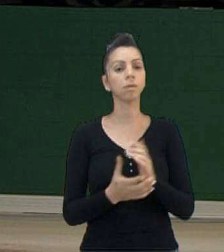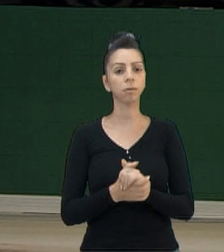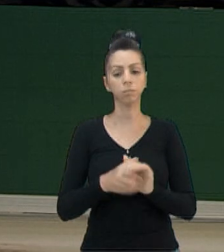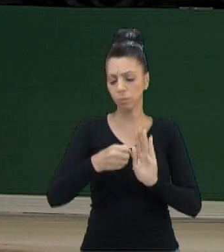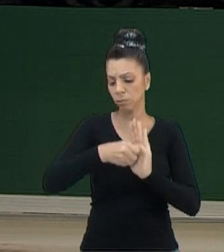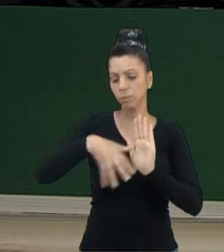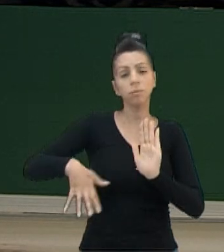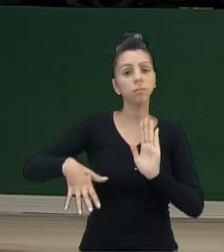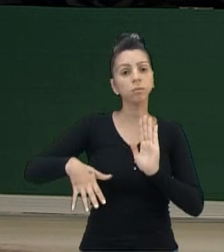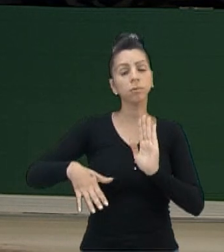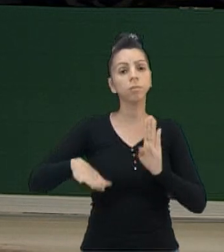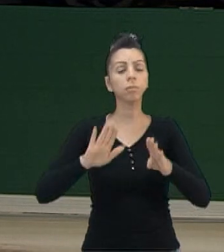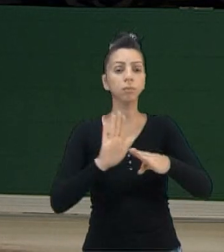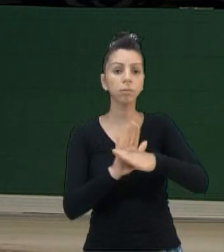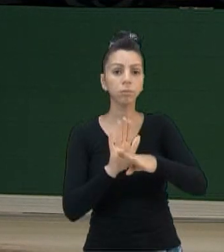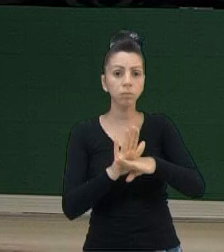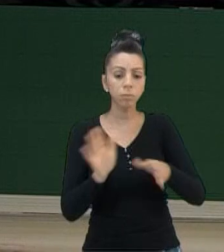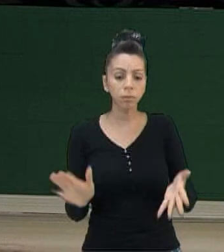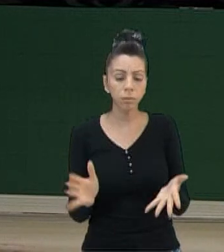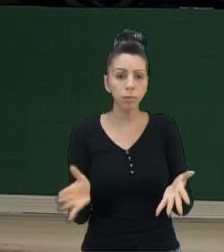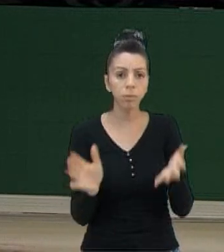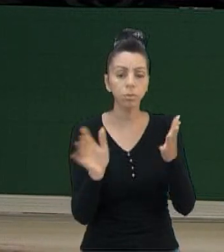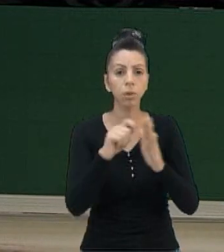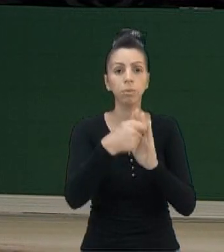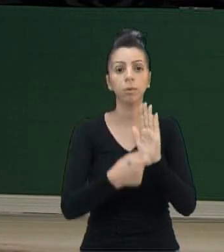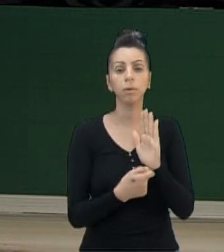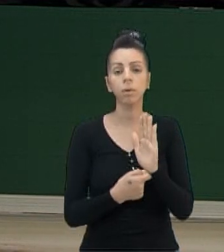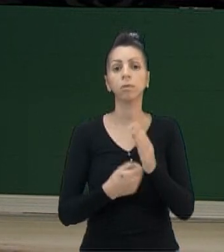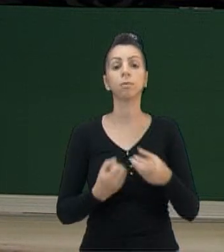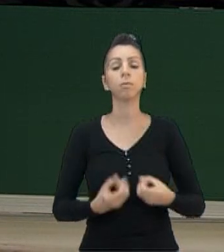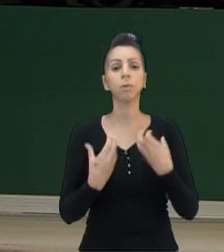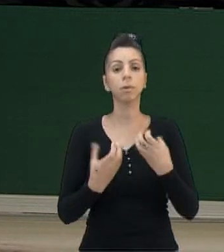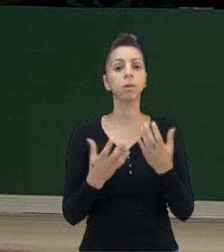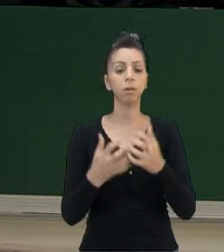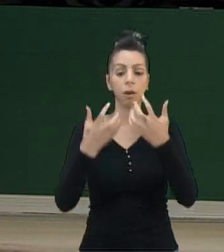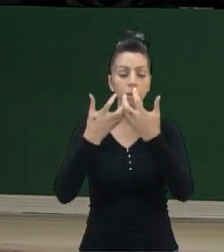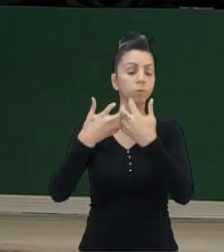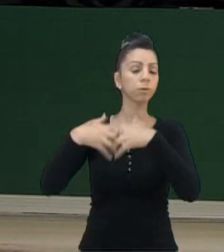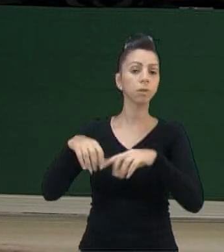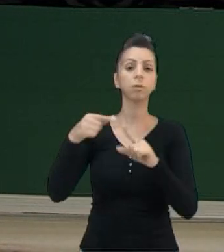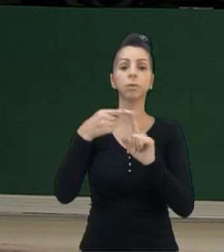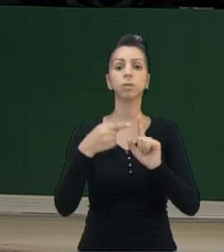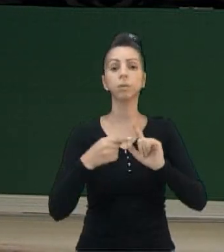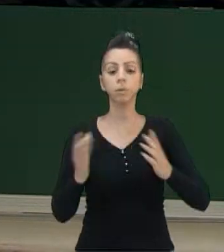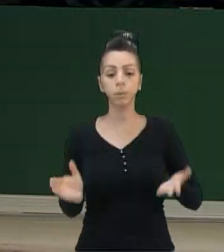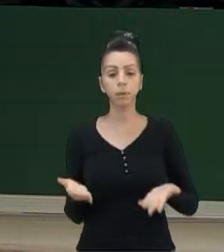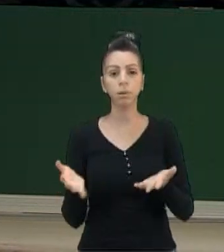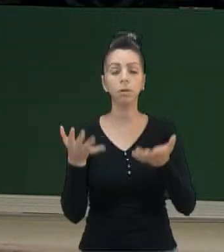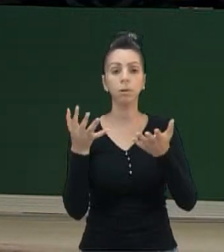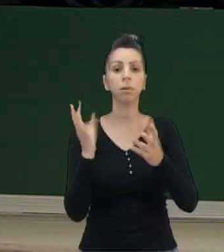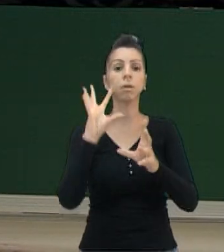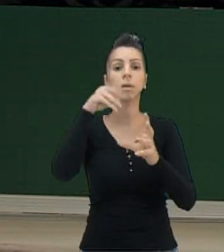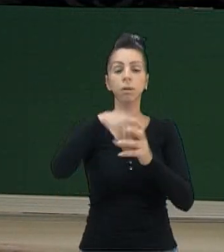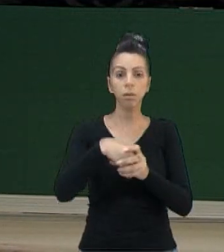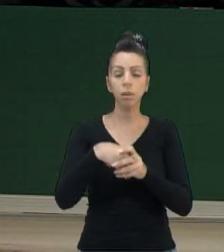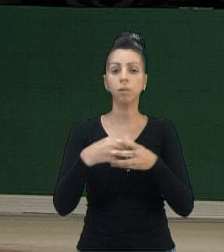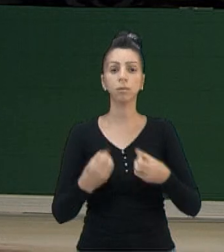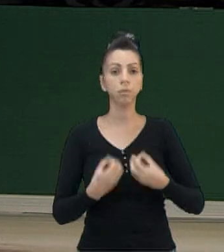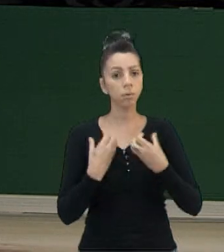ela contribui para o texto poético de alguma maneira, qual é a função, que tipo de contribuição ela traz para os